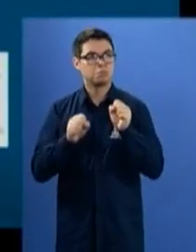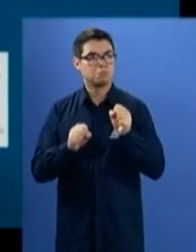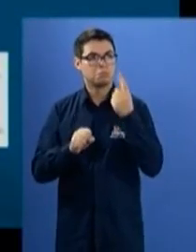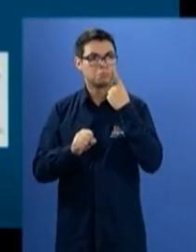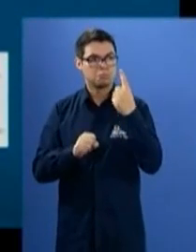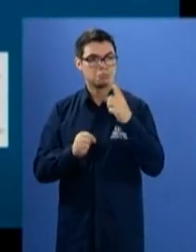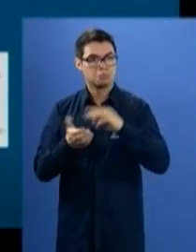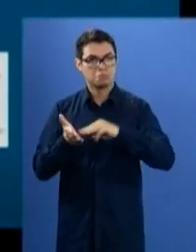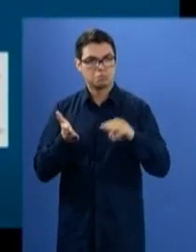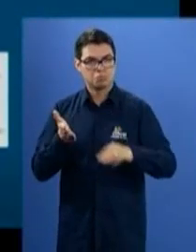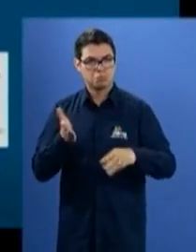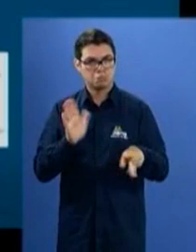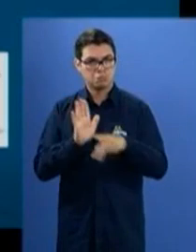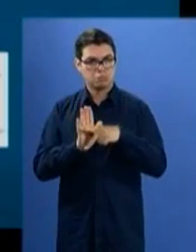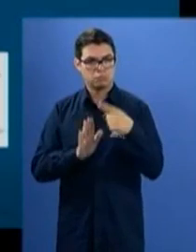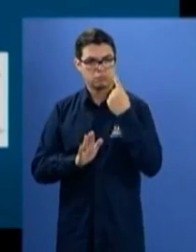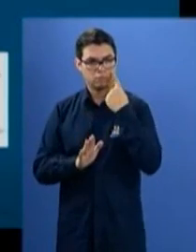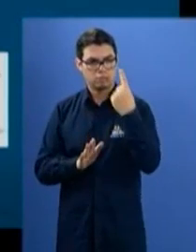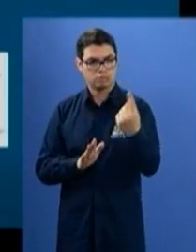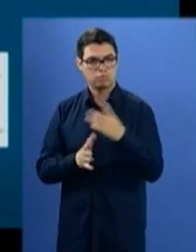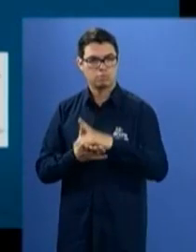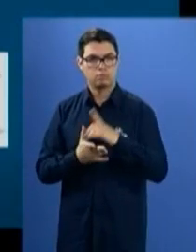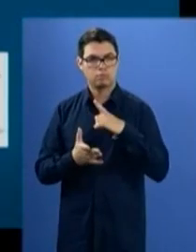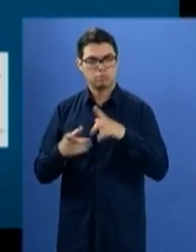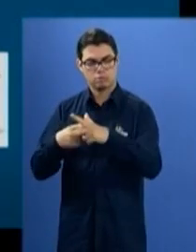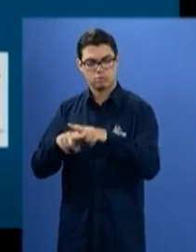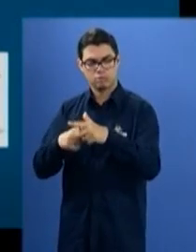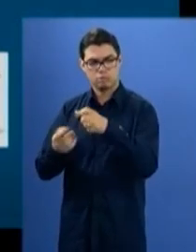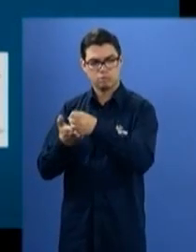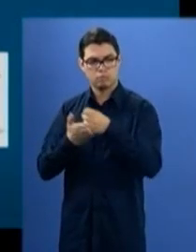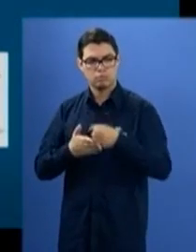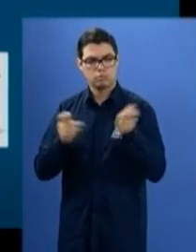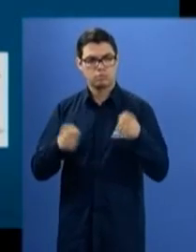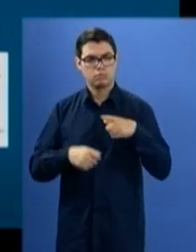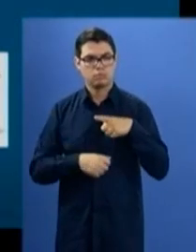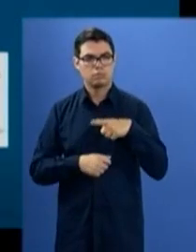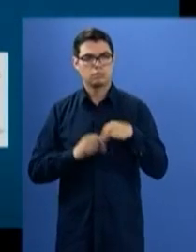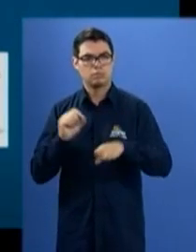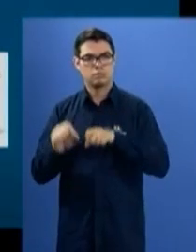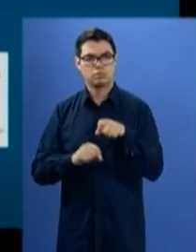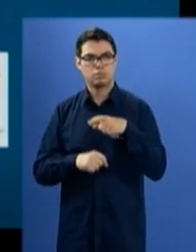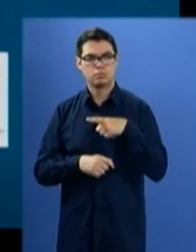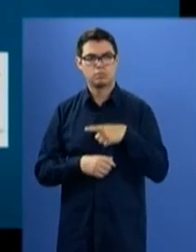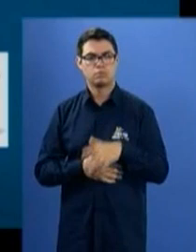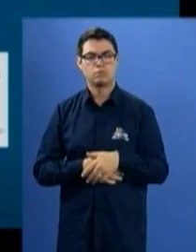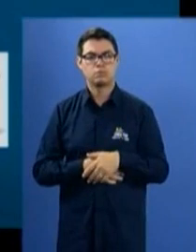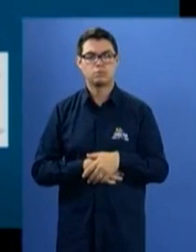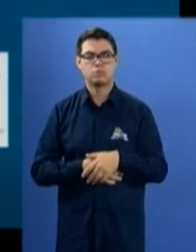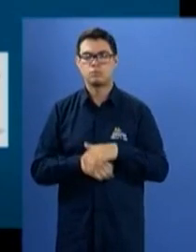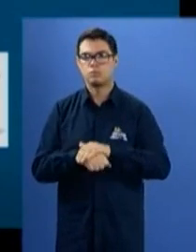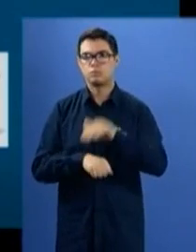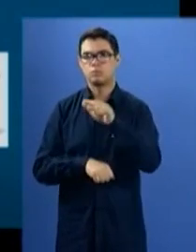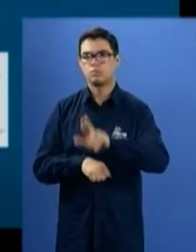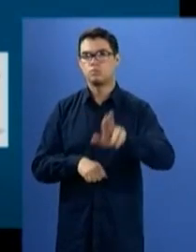A metodologia de equipamentos para o estudo de tempo, nós temos aqui alguns dos equipamentos